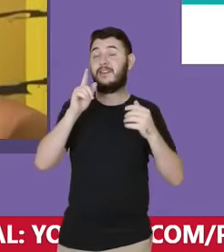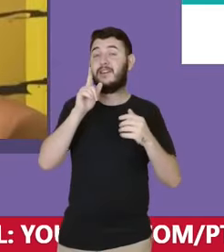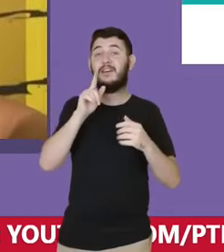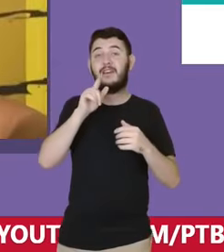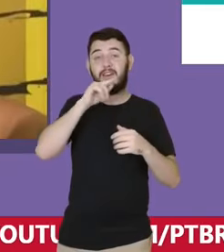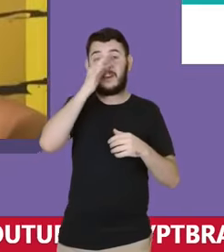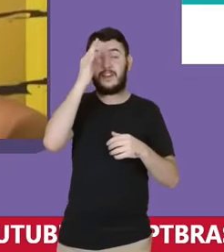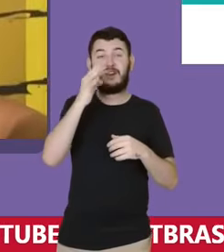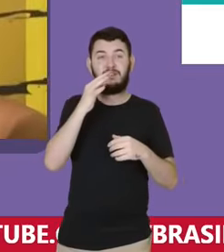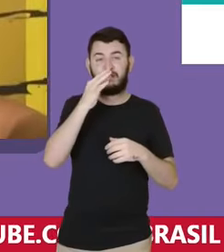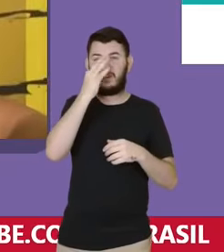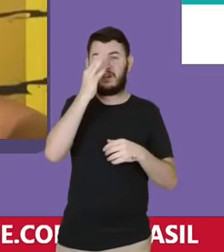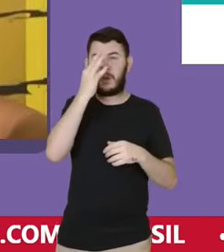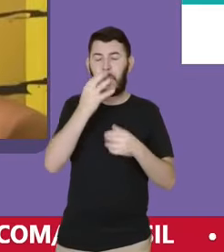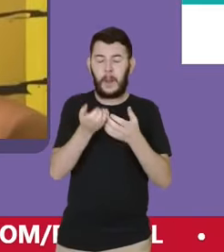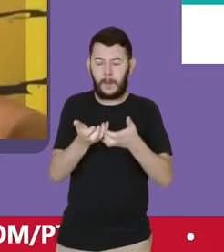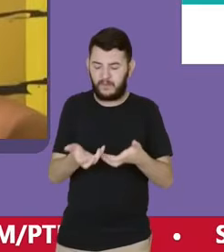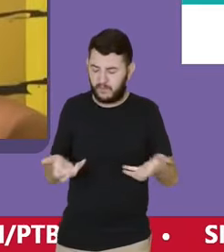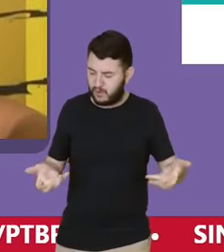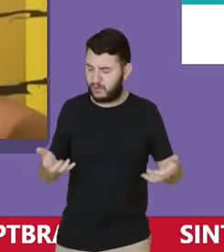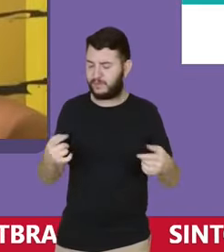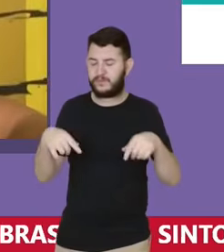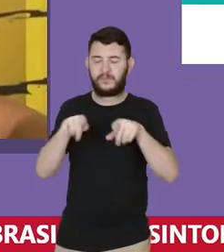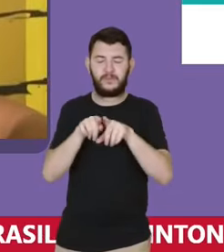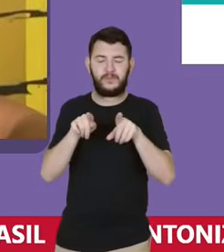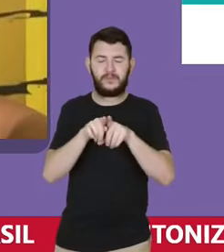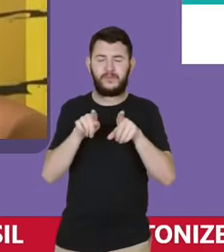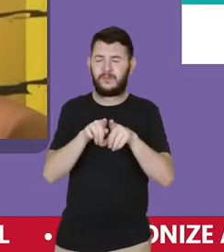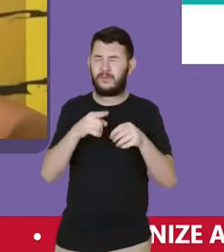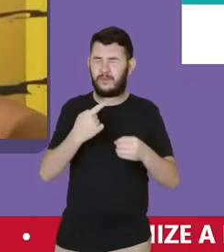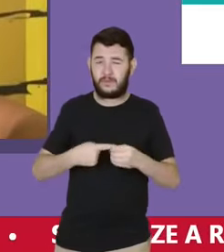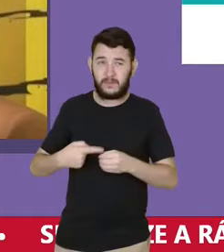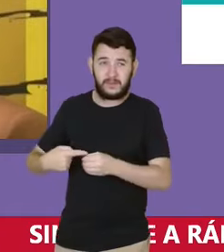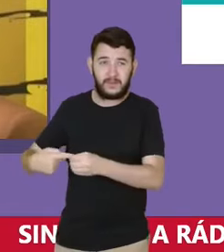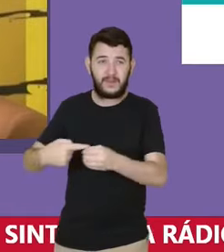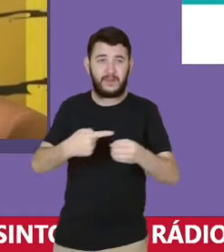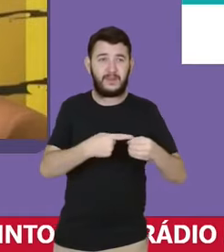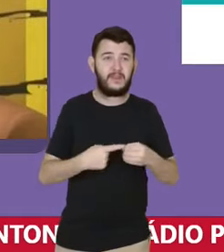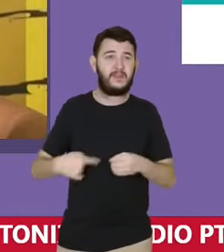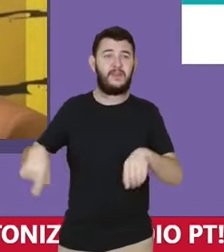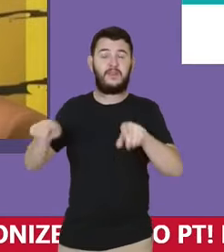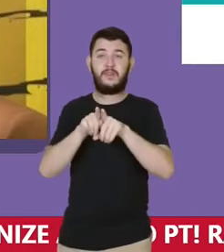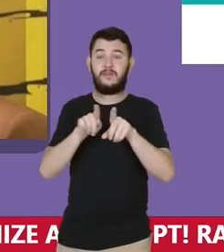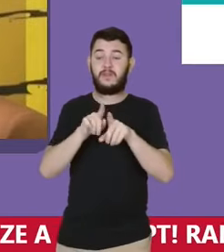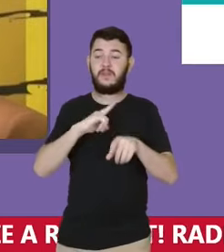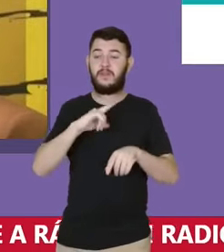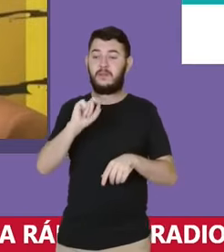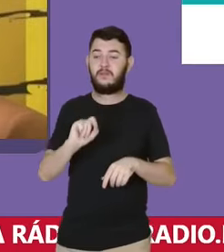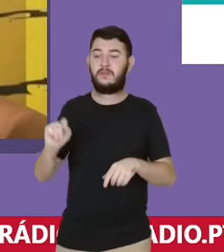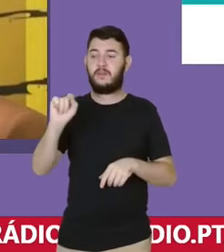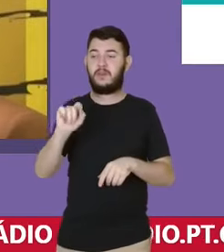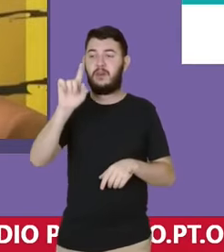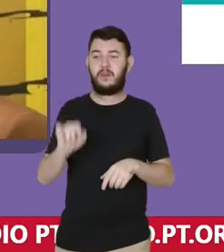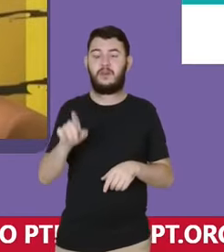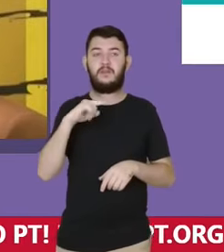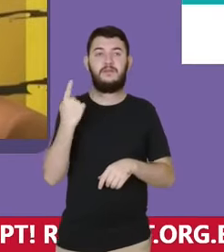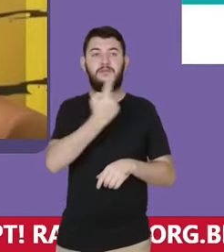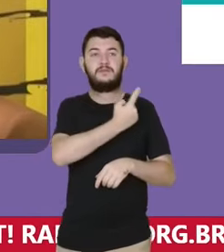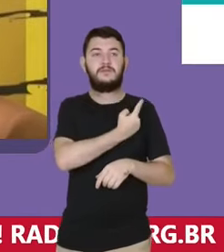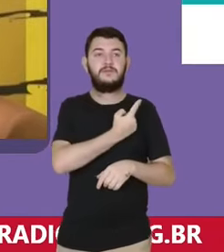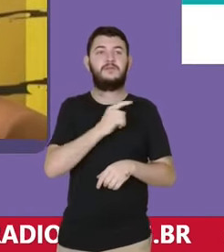invasão, principalmente do capital, né, frente aos nossos recursos naturais, né, a